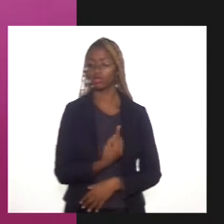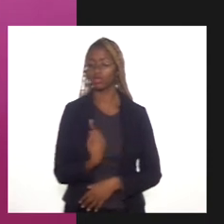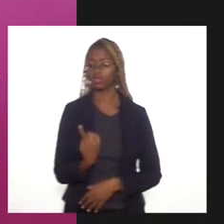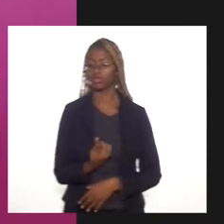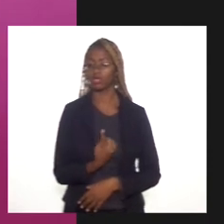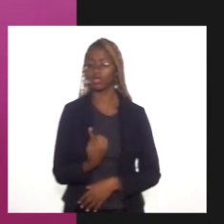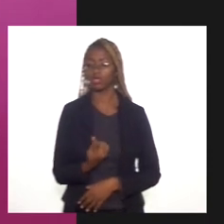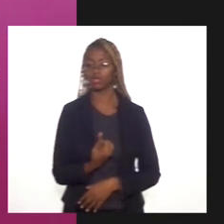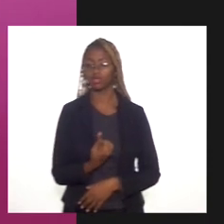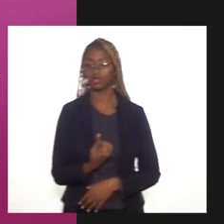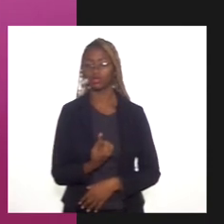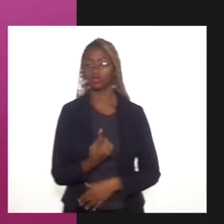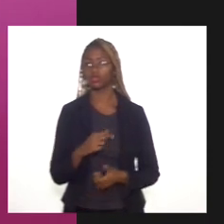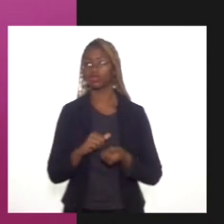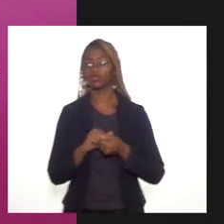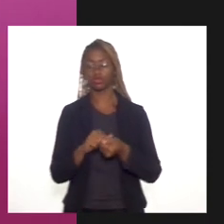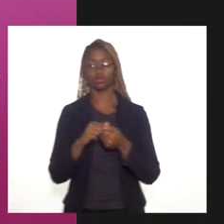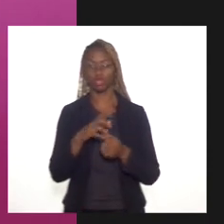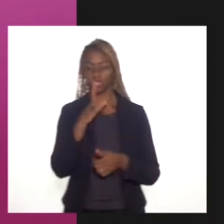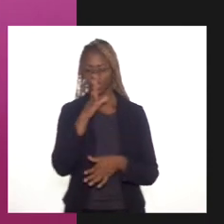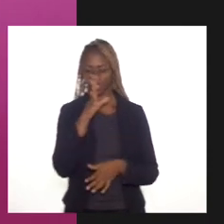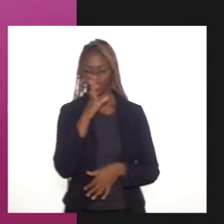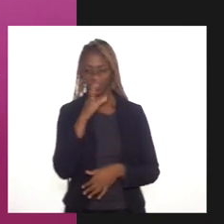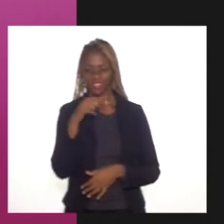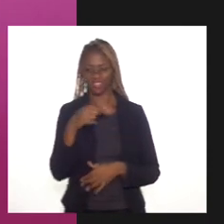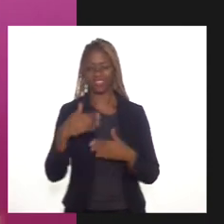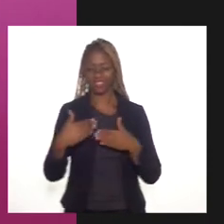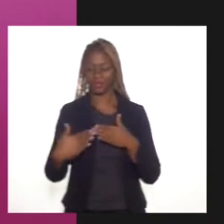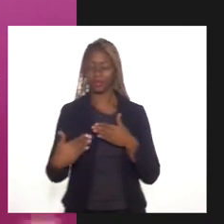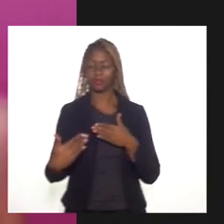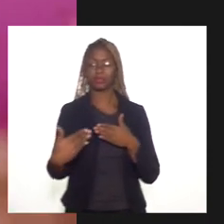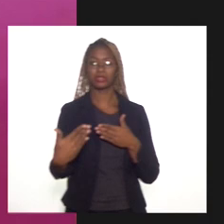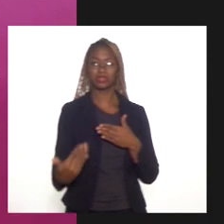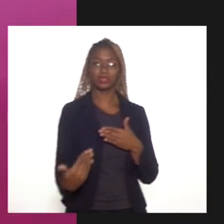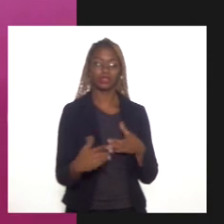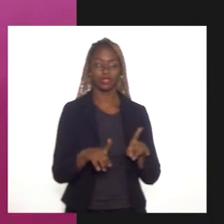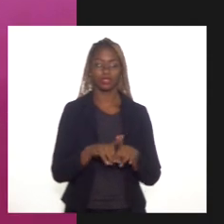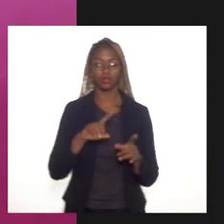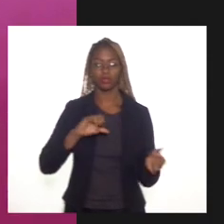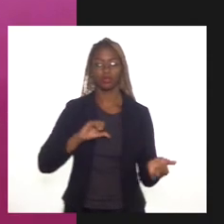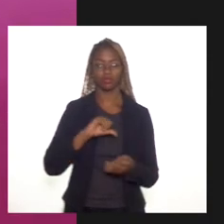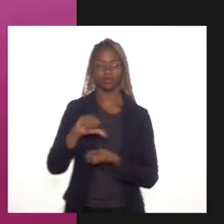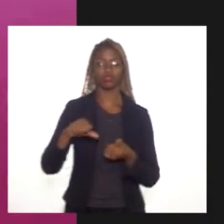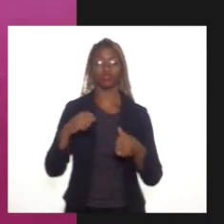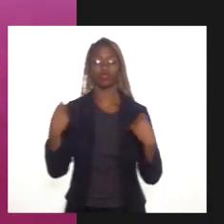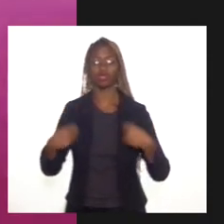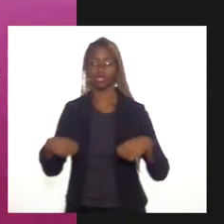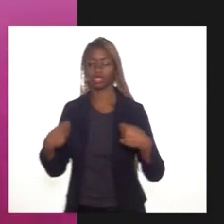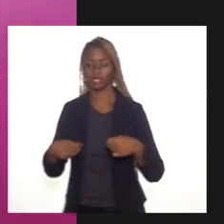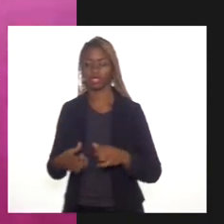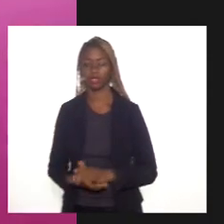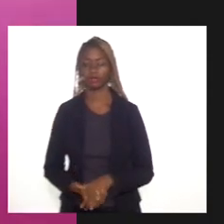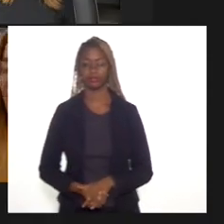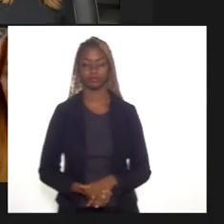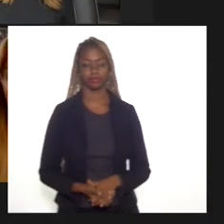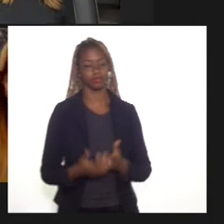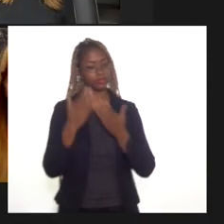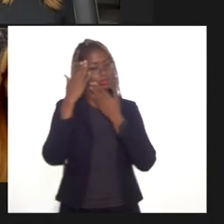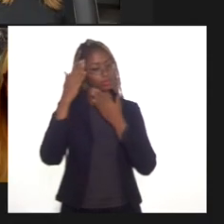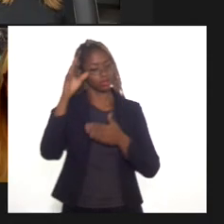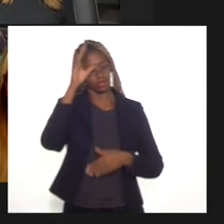acompanhar todo esse processo e modificar o que é necessário modificar. Obrigada, Tia Ju.